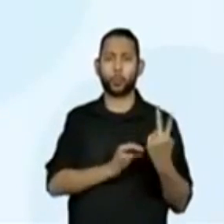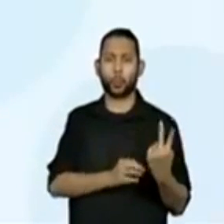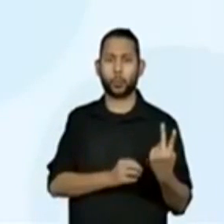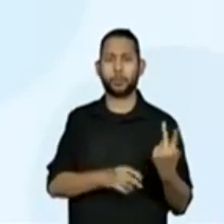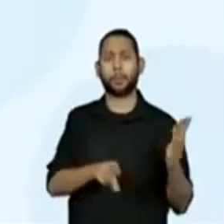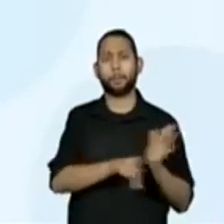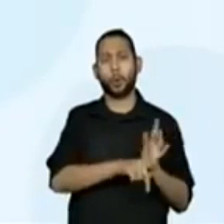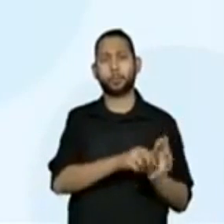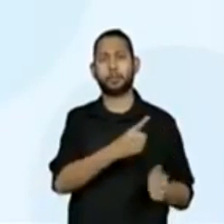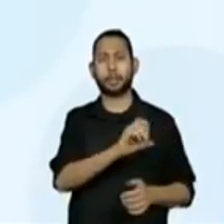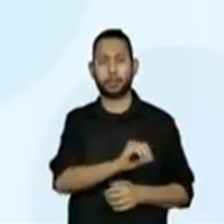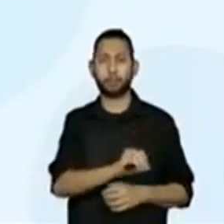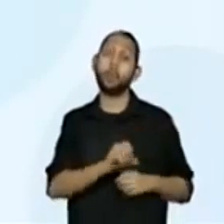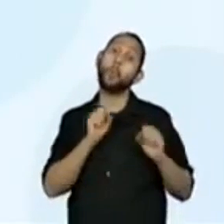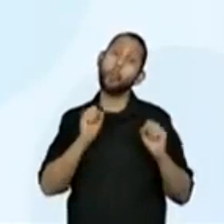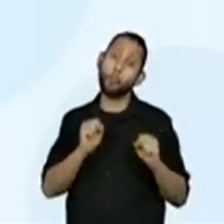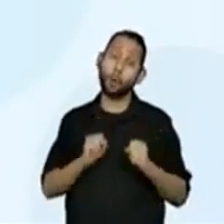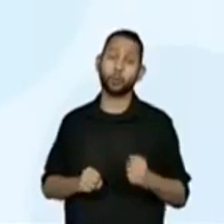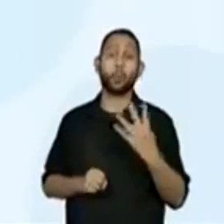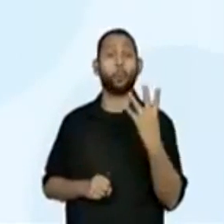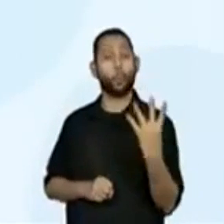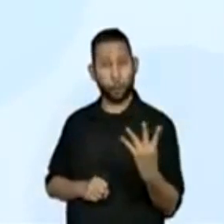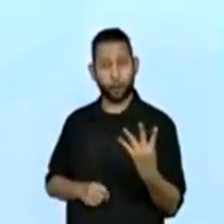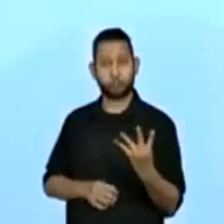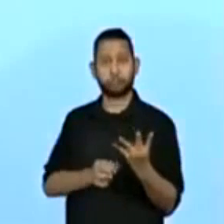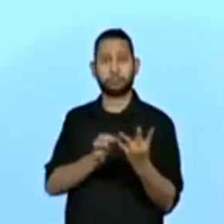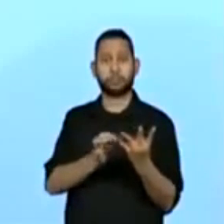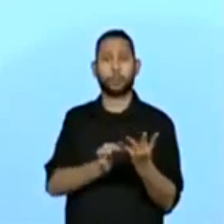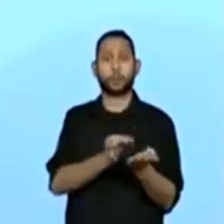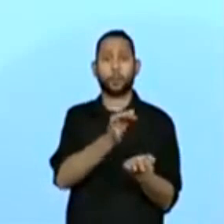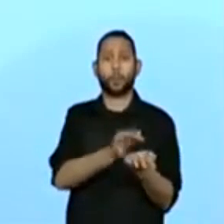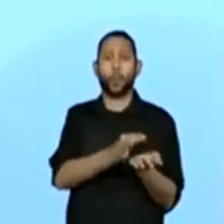de 10. 4